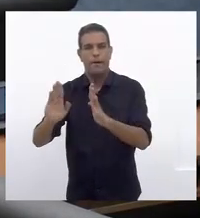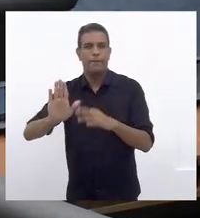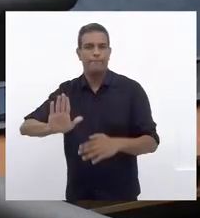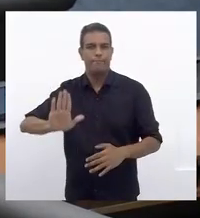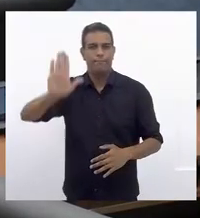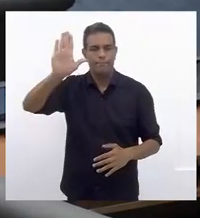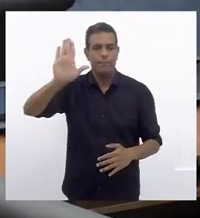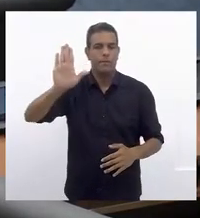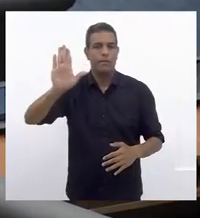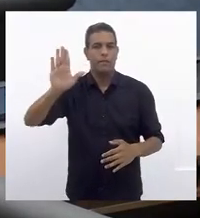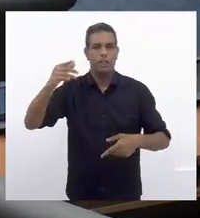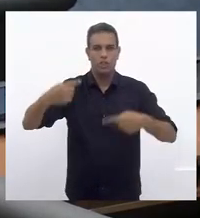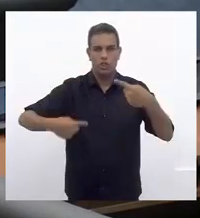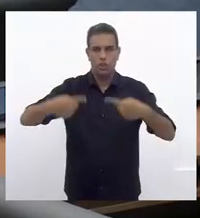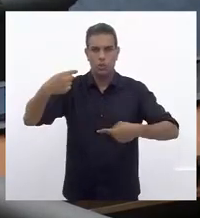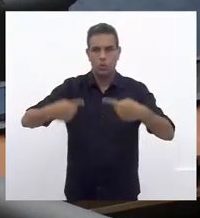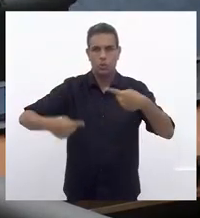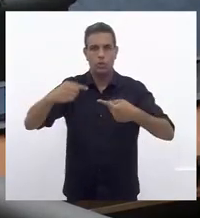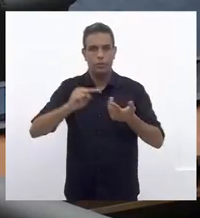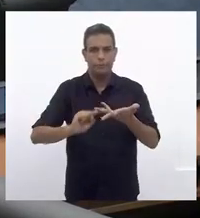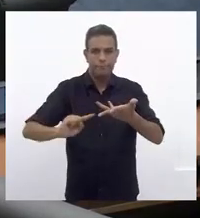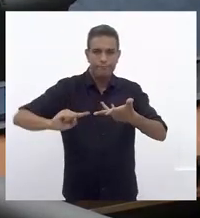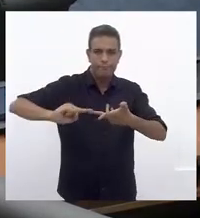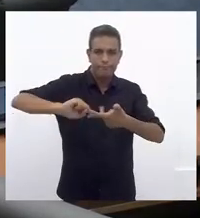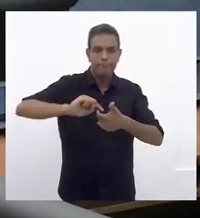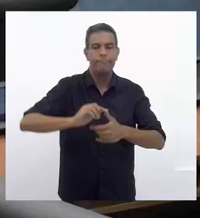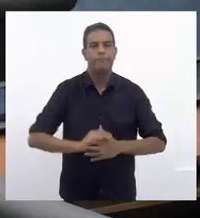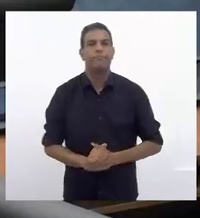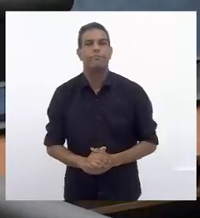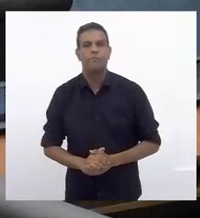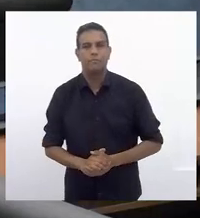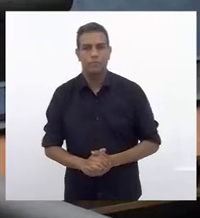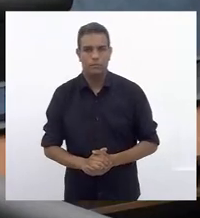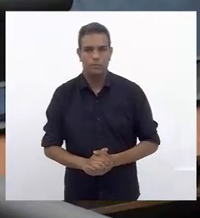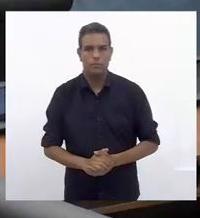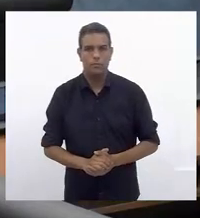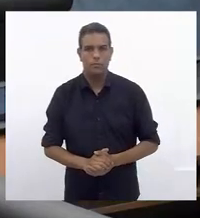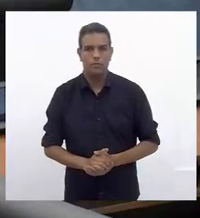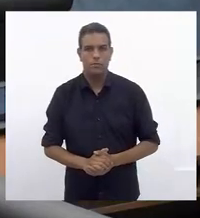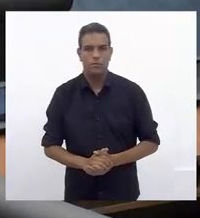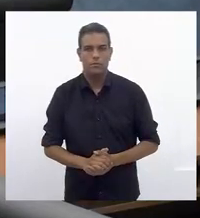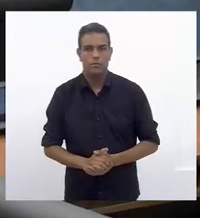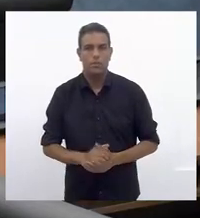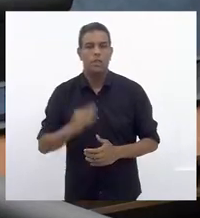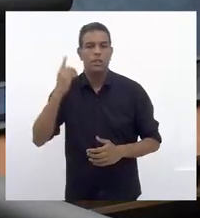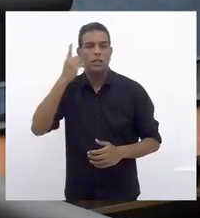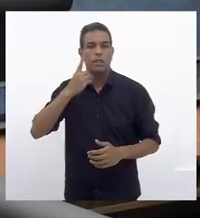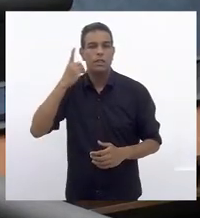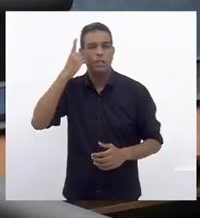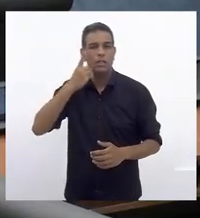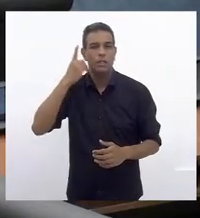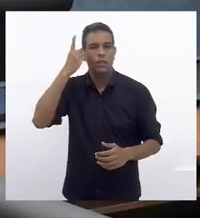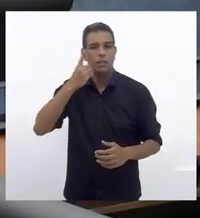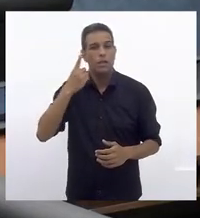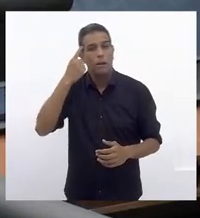Siciliano. Tem. Pela ordem, deputado Mica.